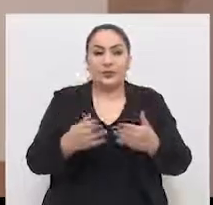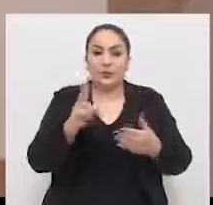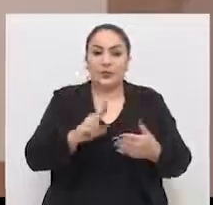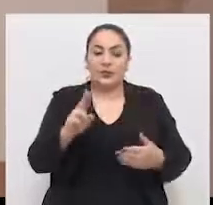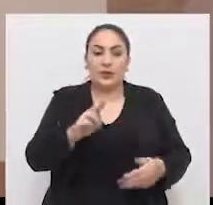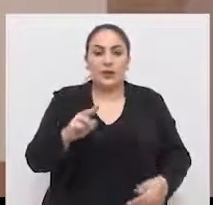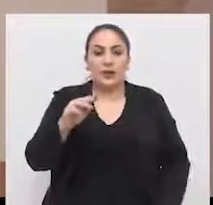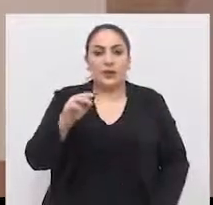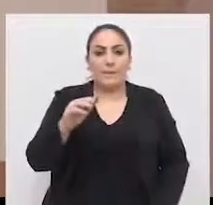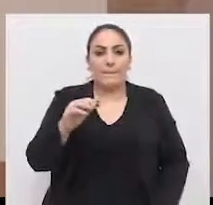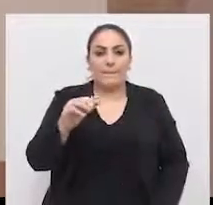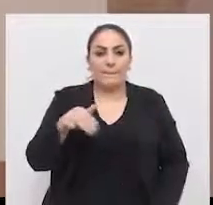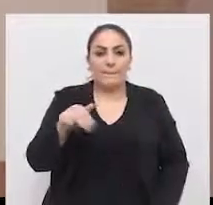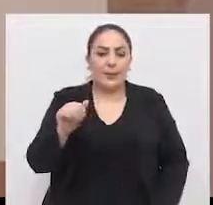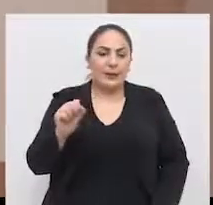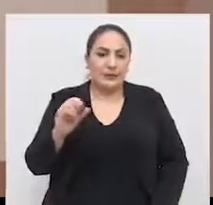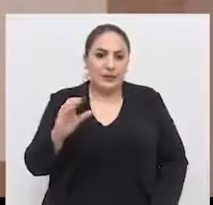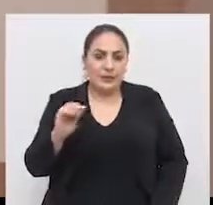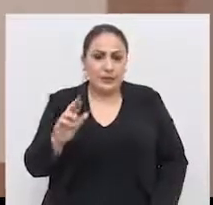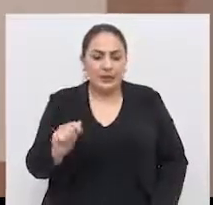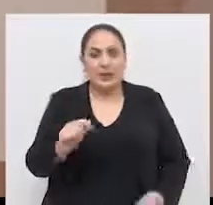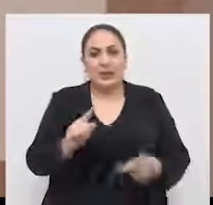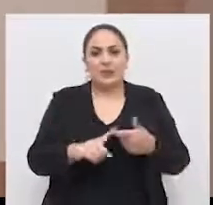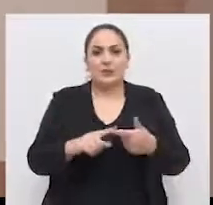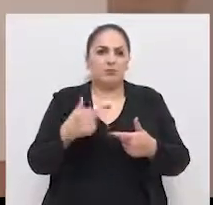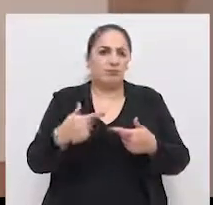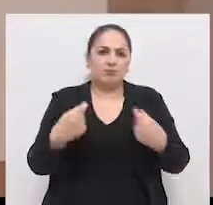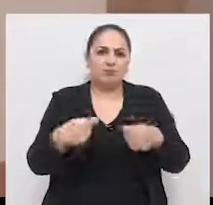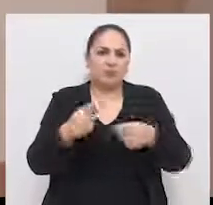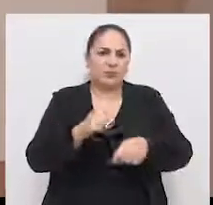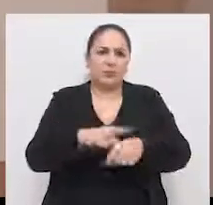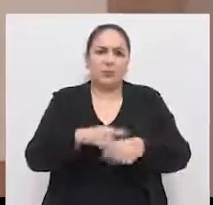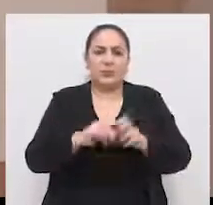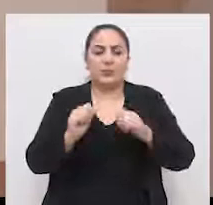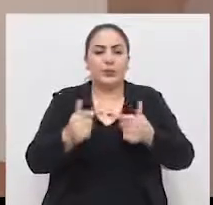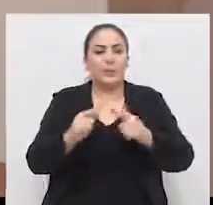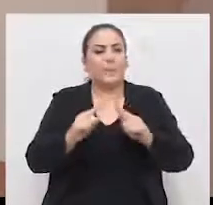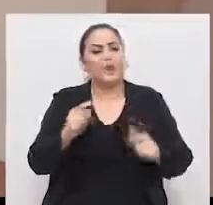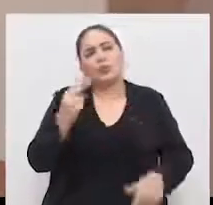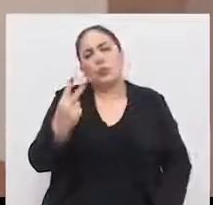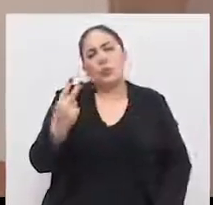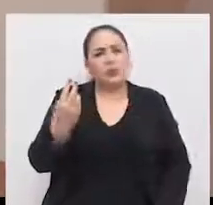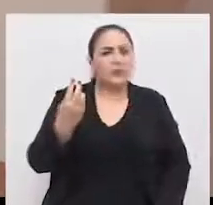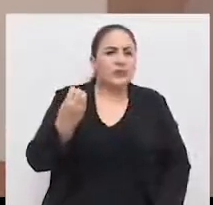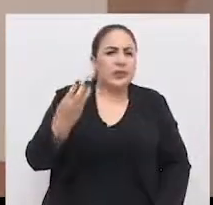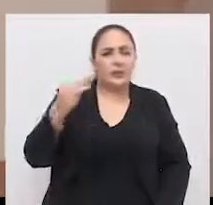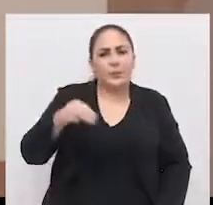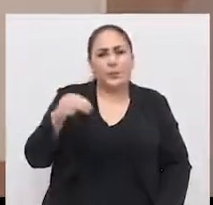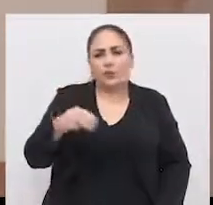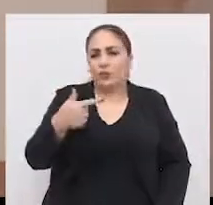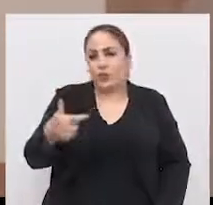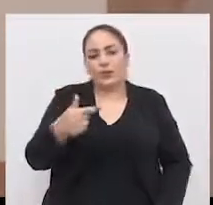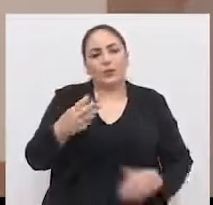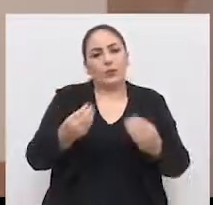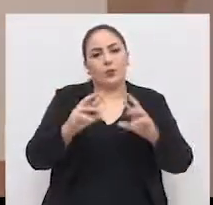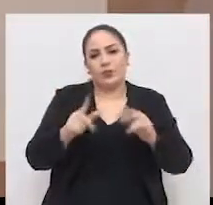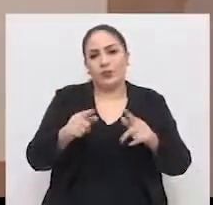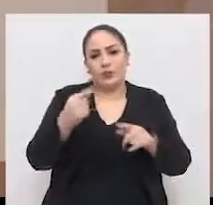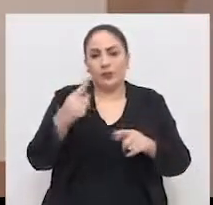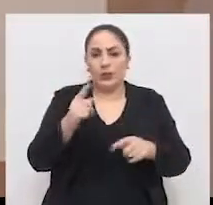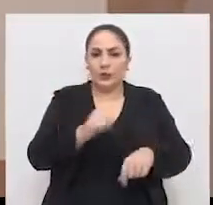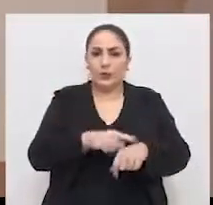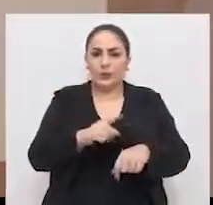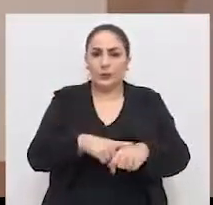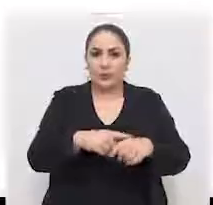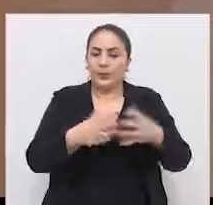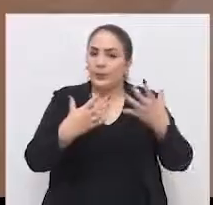as máscaras. O condicionador normalmente não precisa de tempo de ação, mas 2, 3 minutinhos não vão fazer tanta diferença